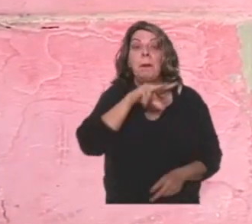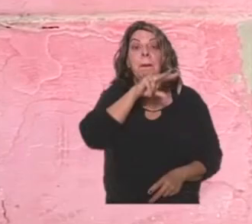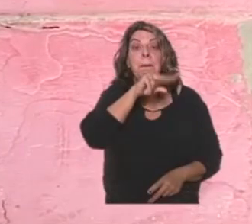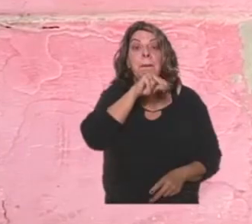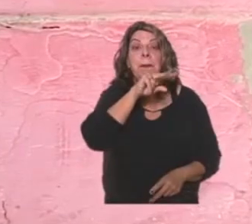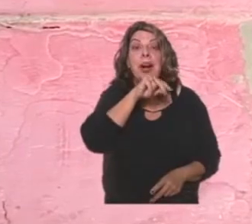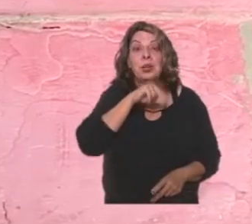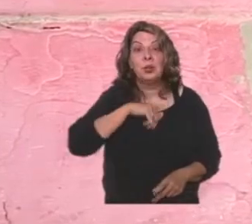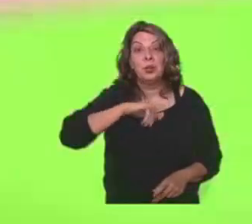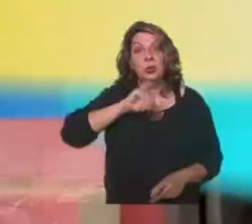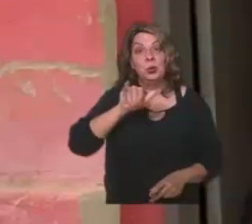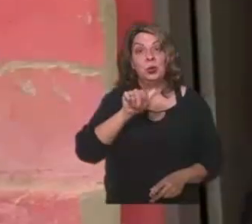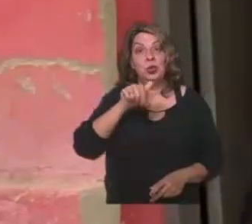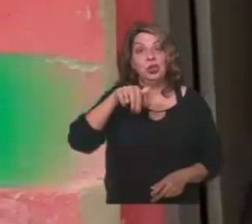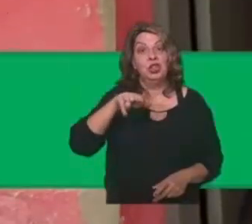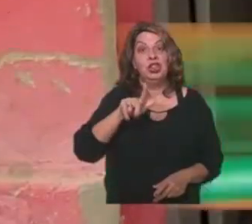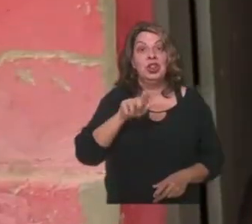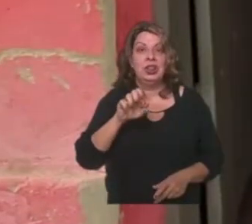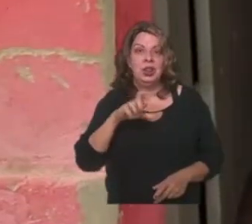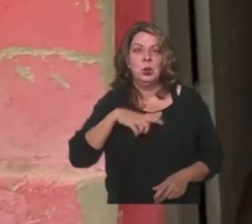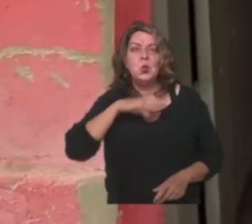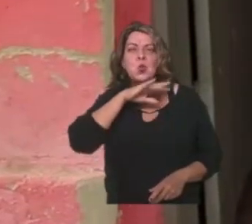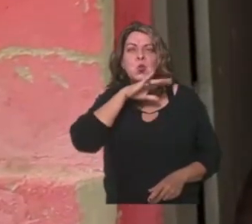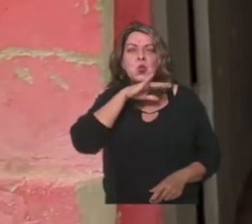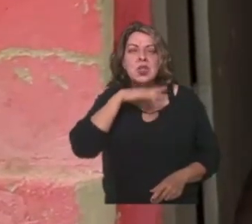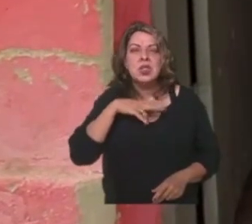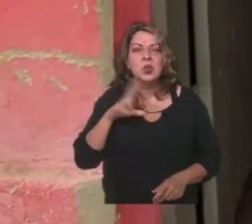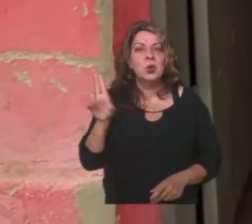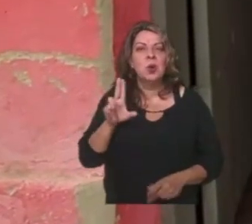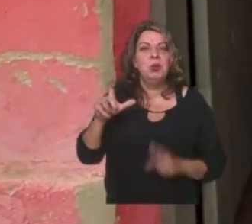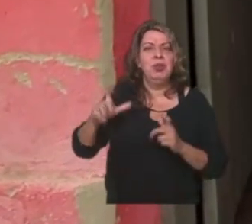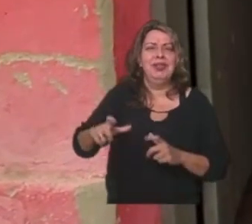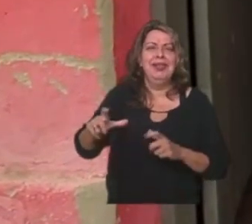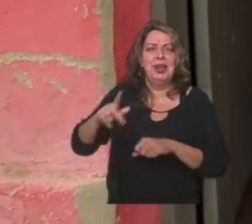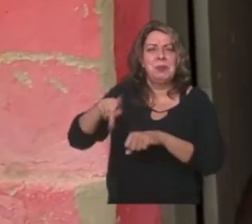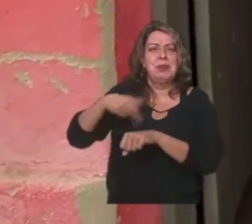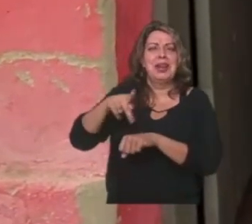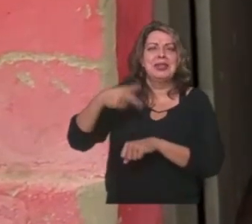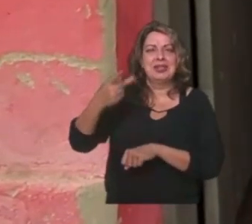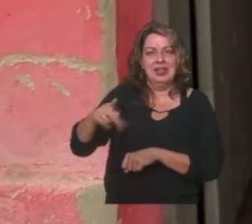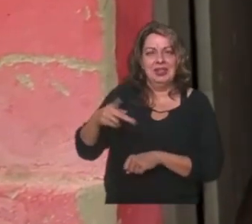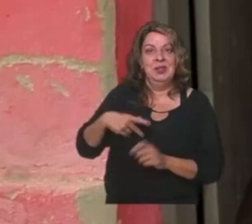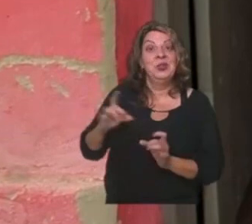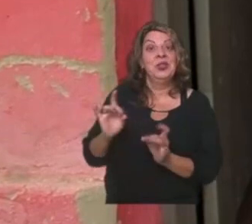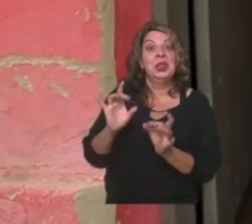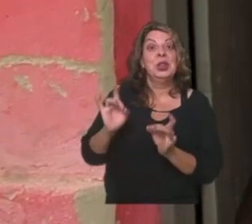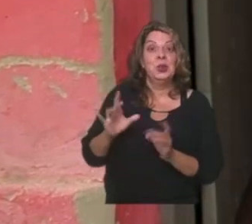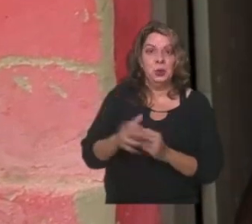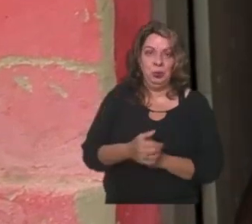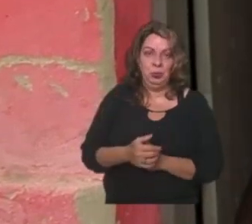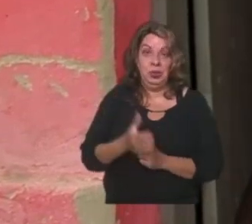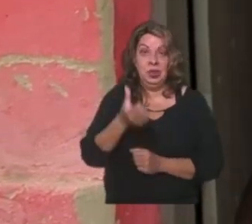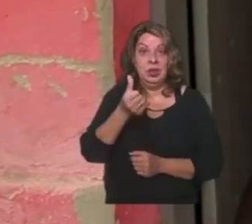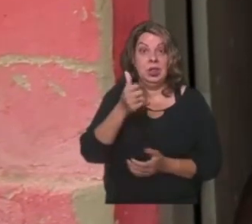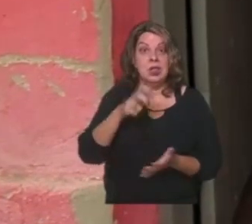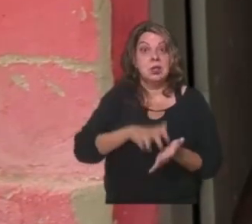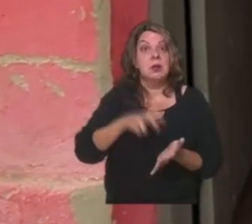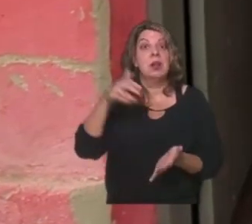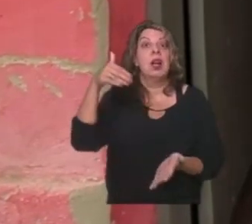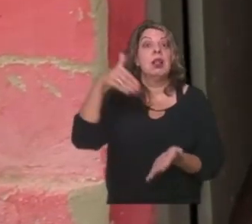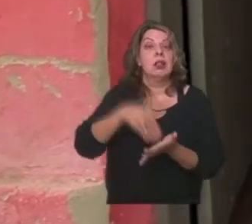da Regional Lagarto. Eu trabalho aqui na Praça da Caixa d'Água de segunda a sábado, de 6 da manhã